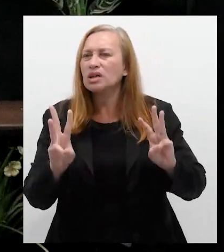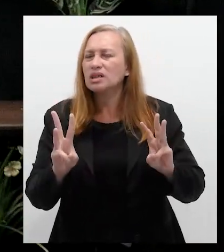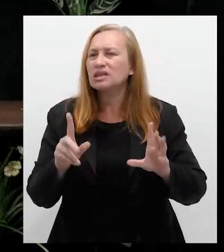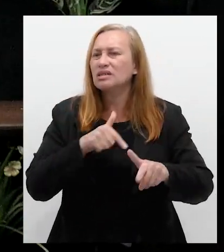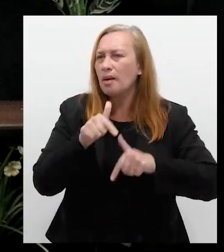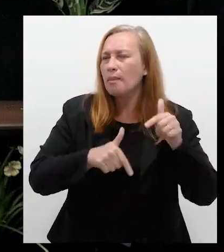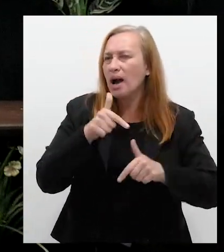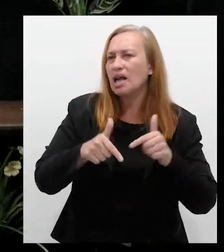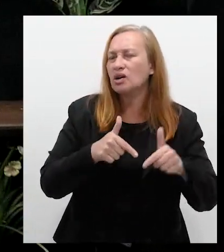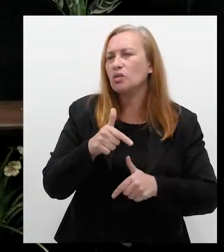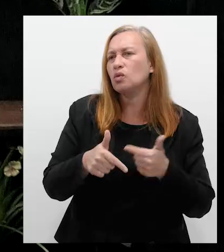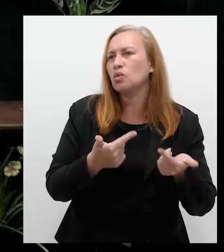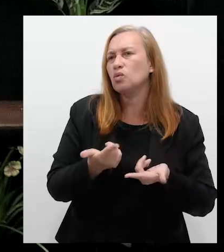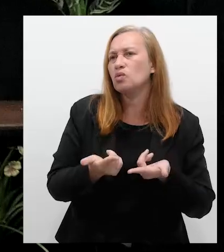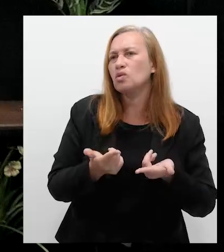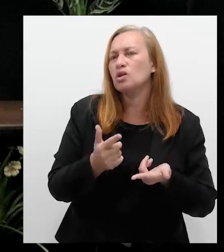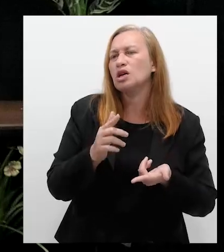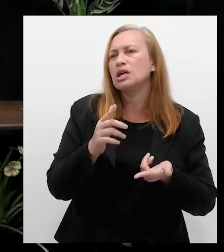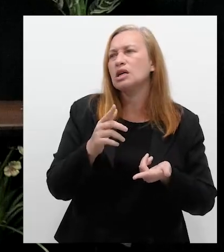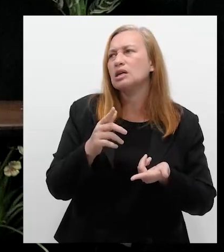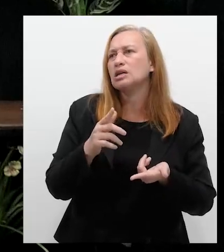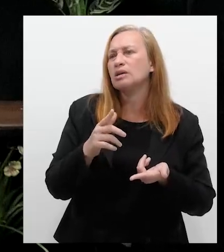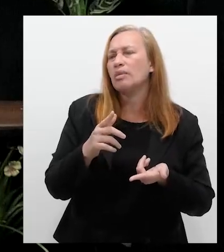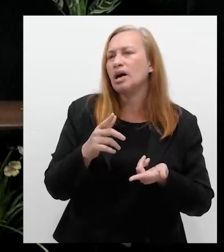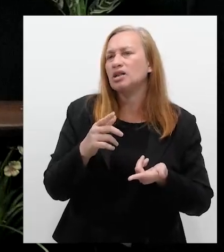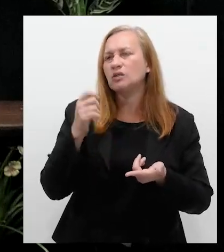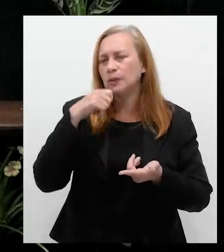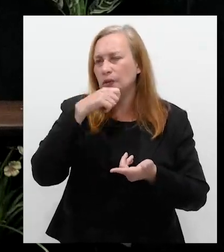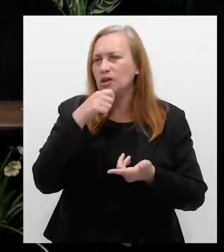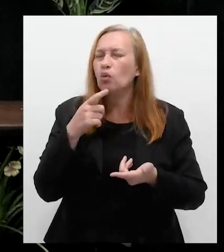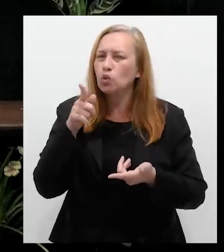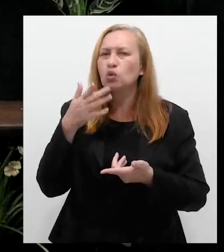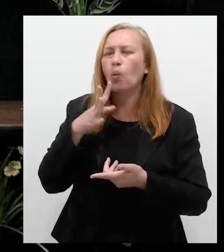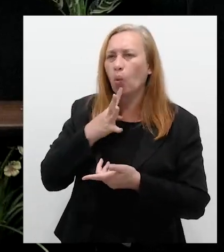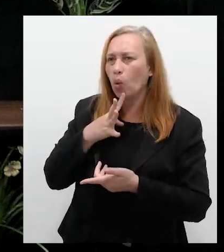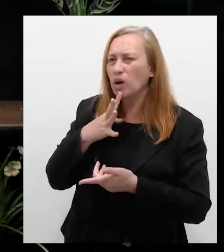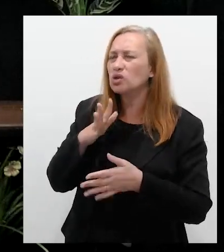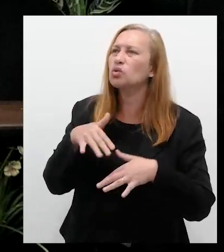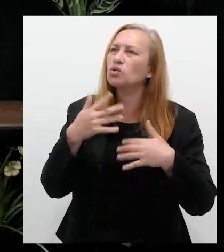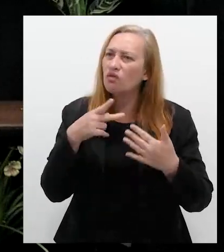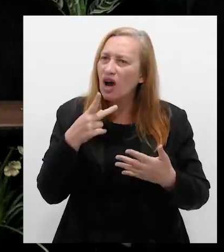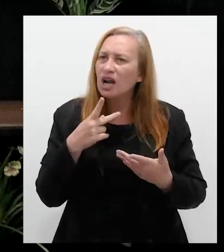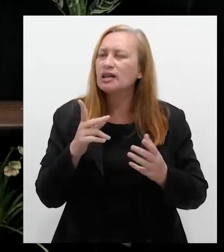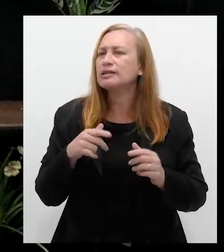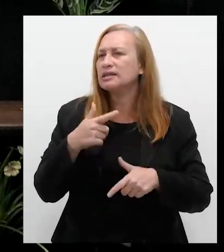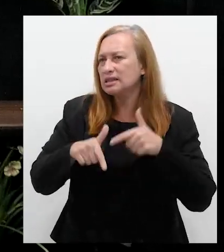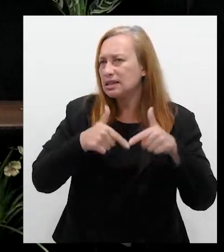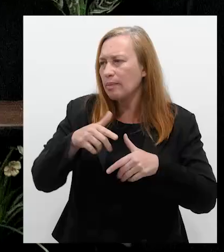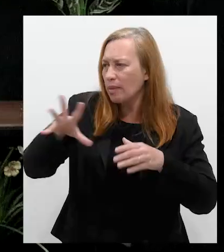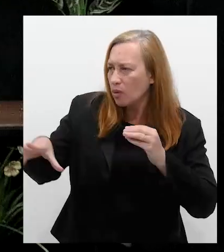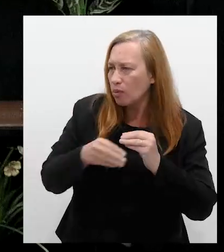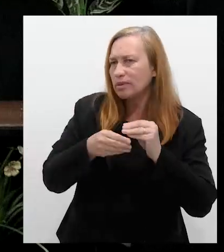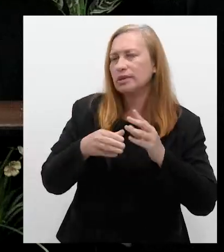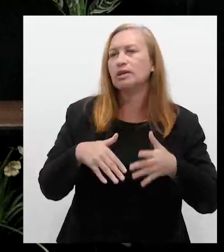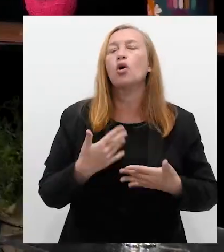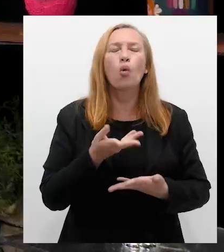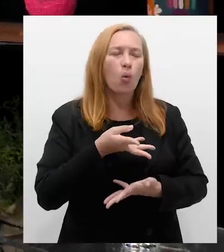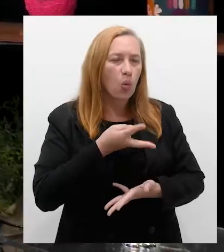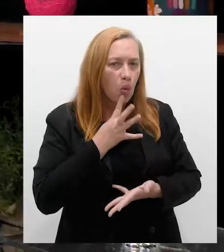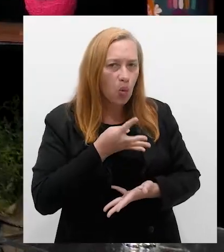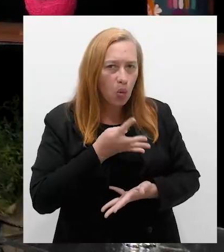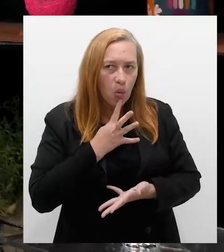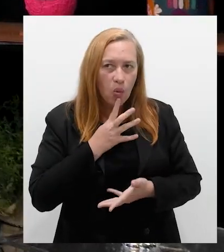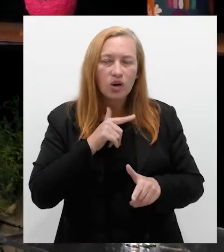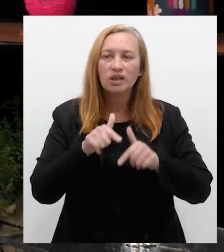fim, né? O senhor conhece algum trabalho de ONG e o que o senhor diria desse trabalho complementar, né?